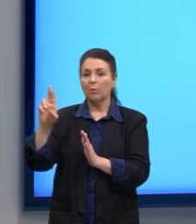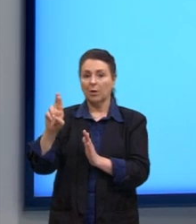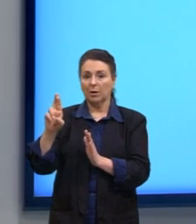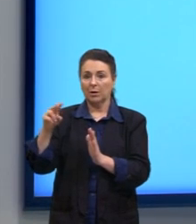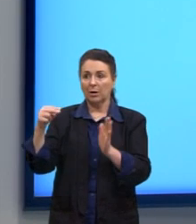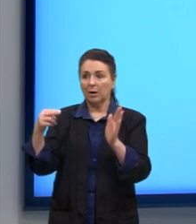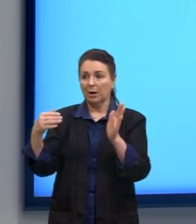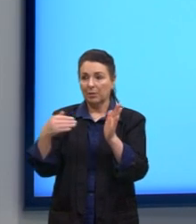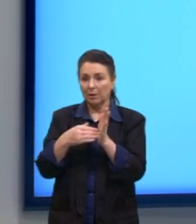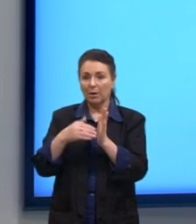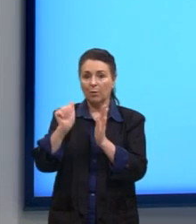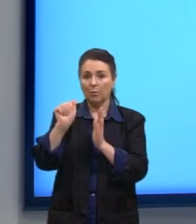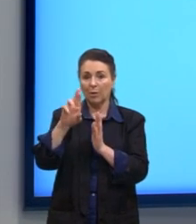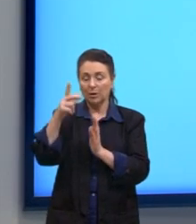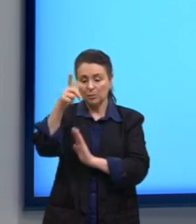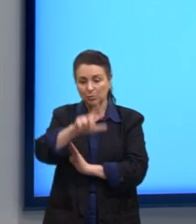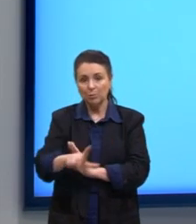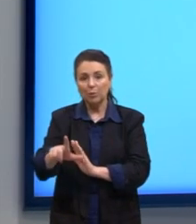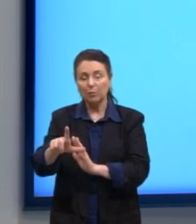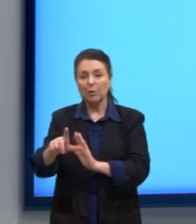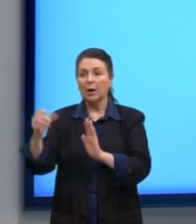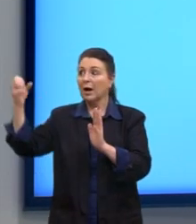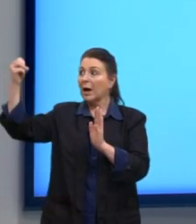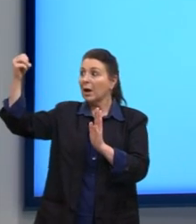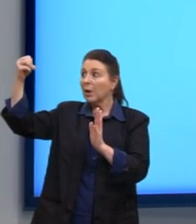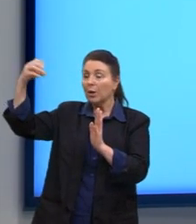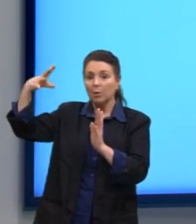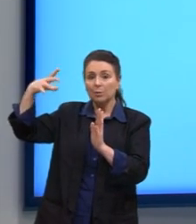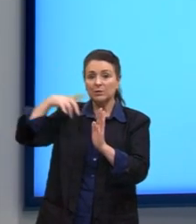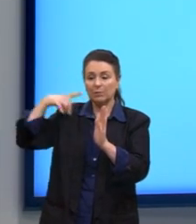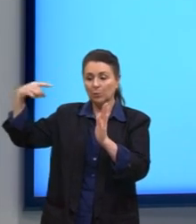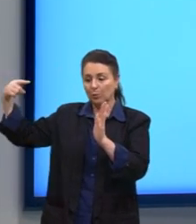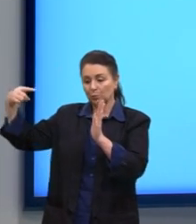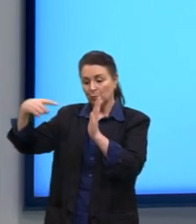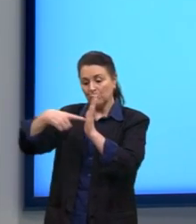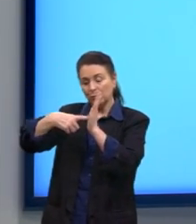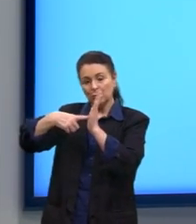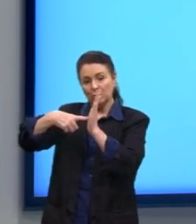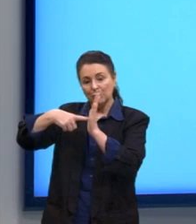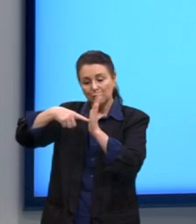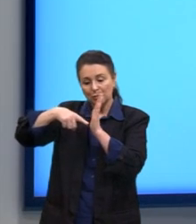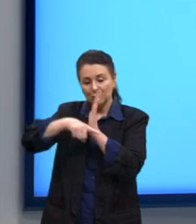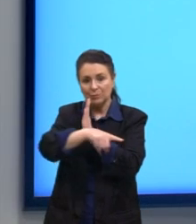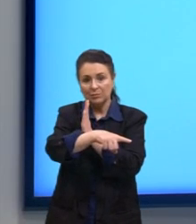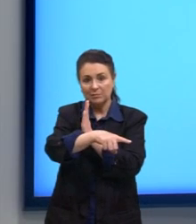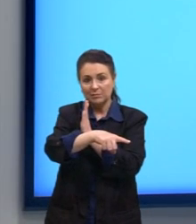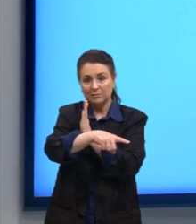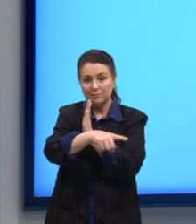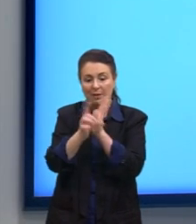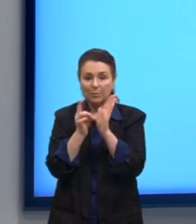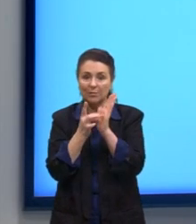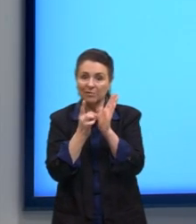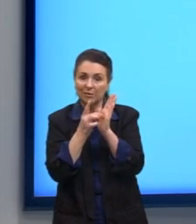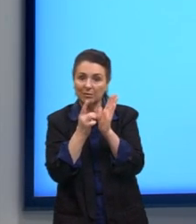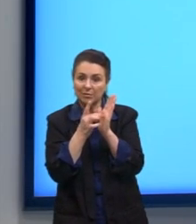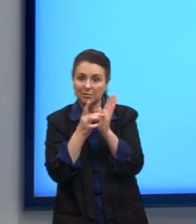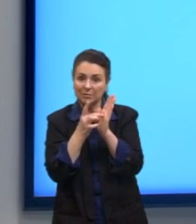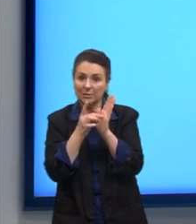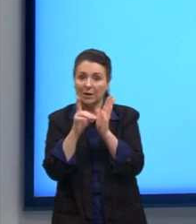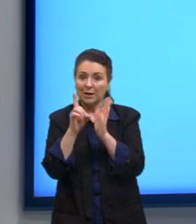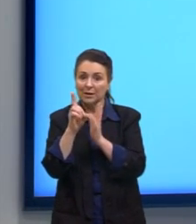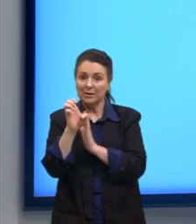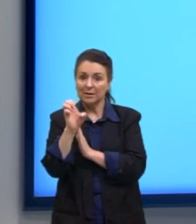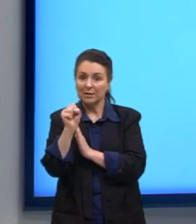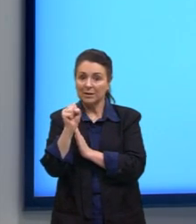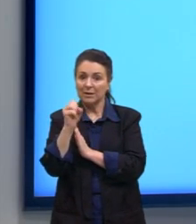no ar ouve um desvio da Luz Porque antes eu passei por uma lente que é o vidro tá e aqui a gente